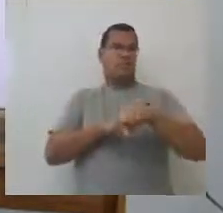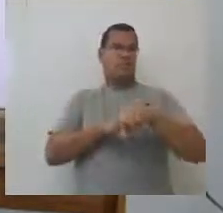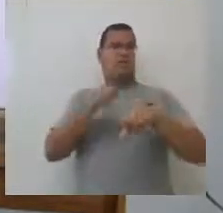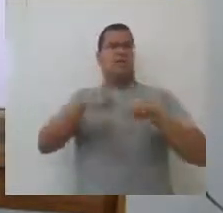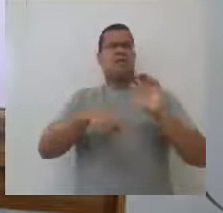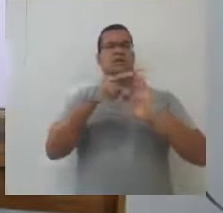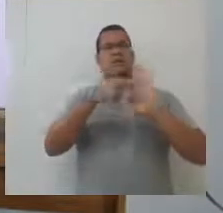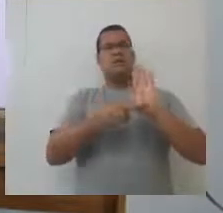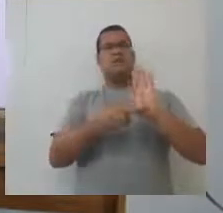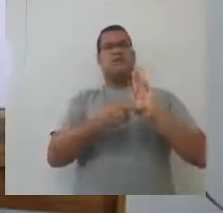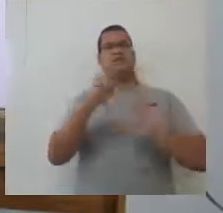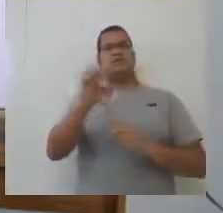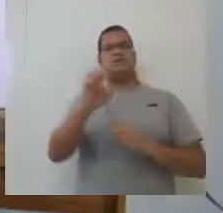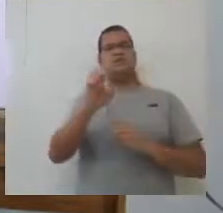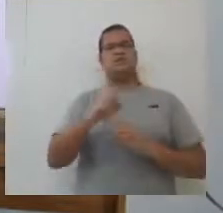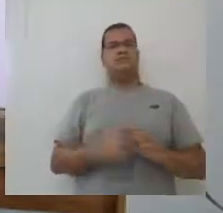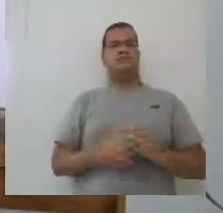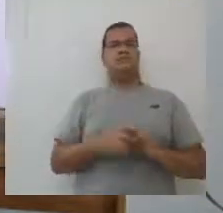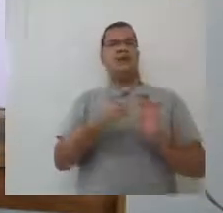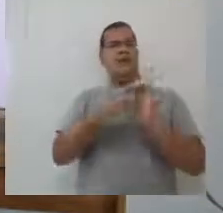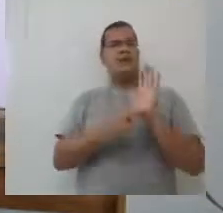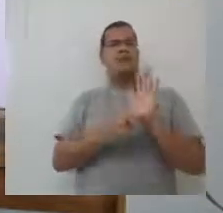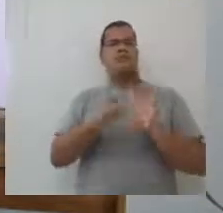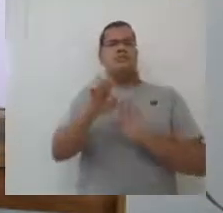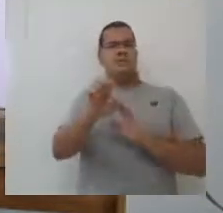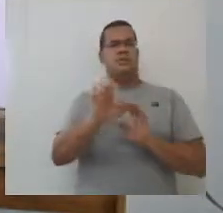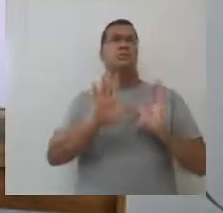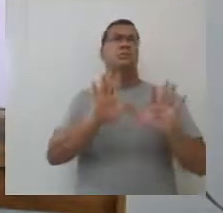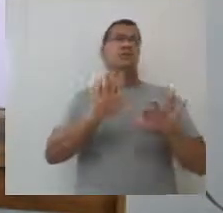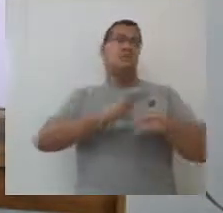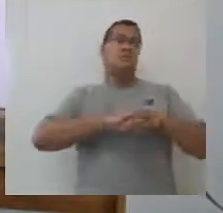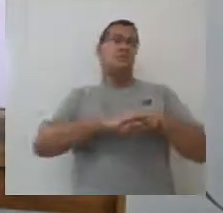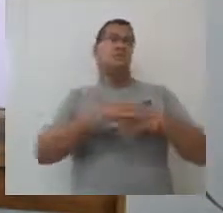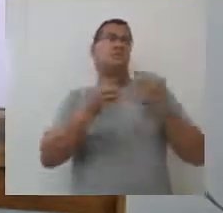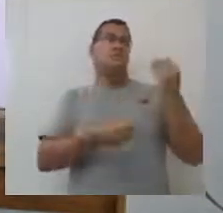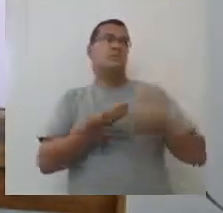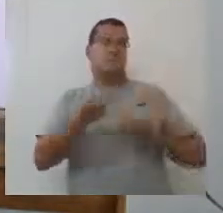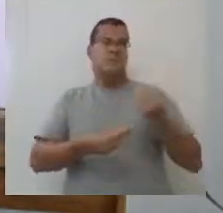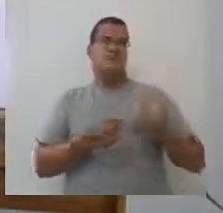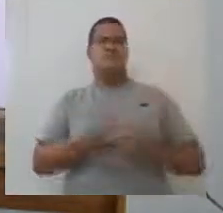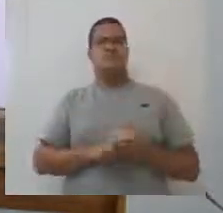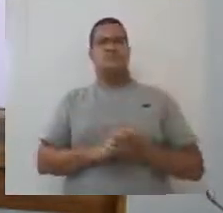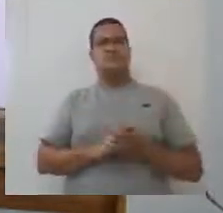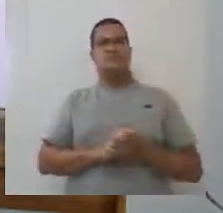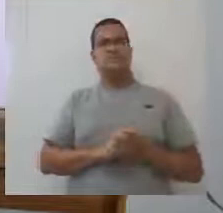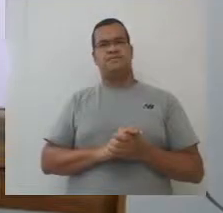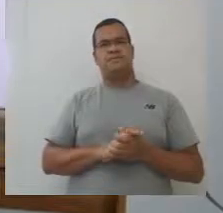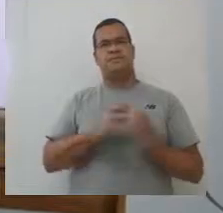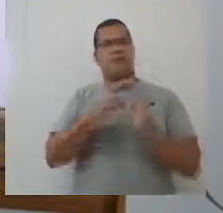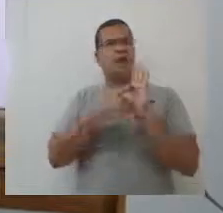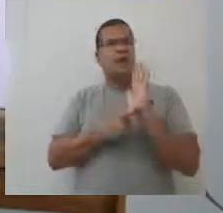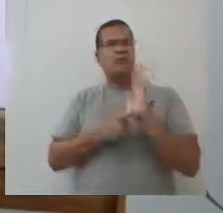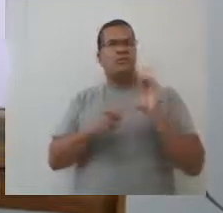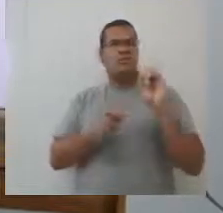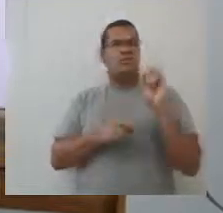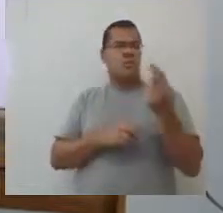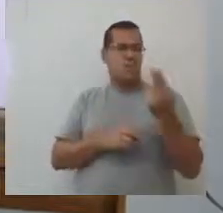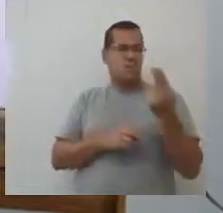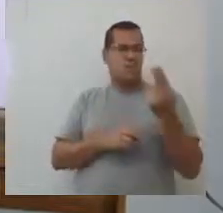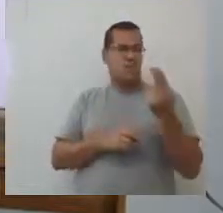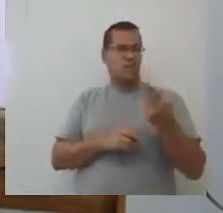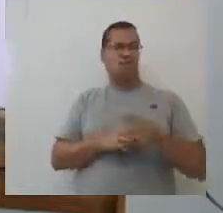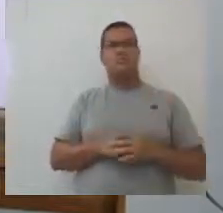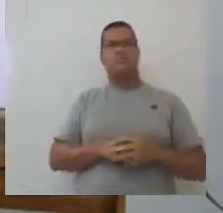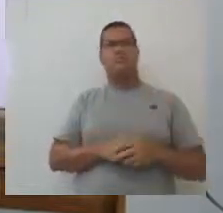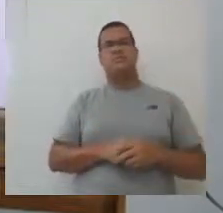regra do I. Regra do I. André, matematicamente falando, olhe, a regra do OU que eu mostrei a vocês, a regra do